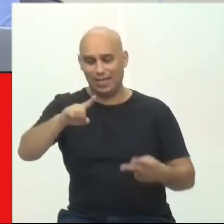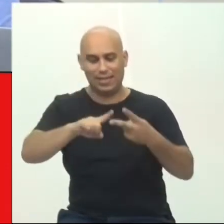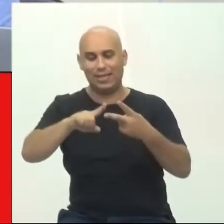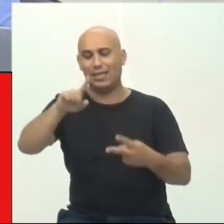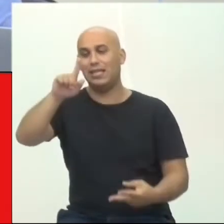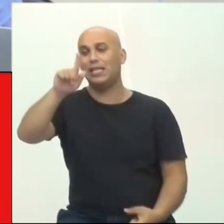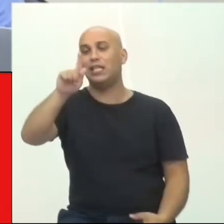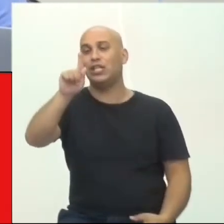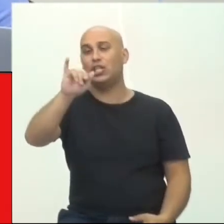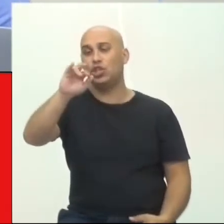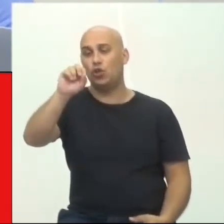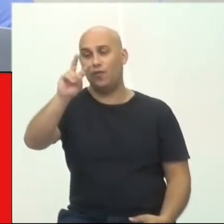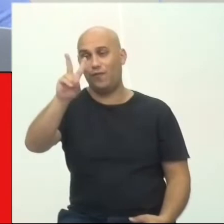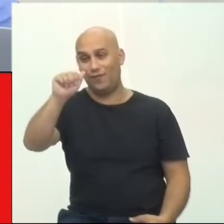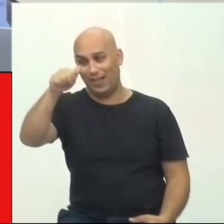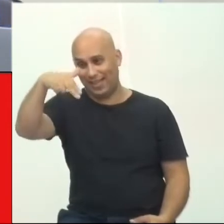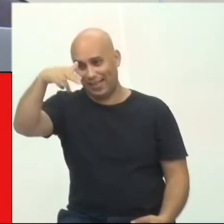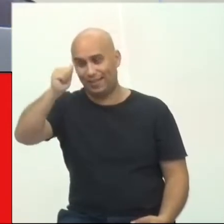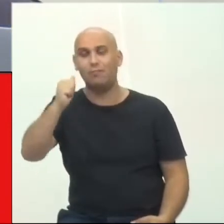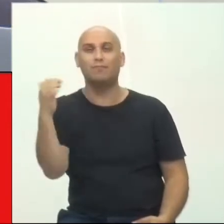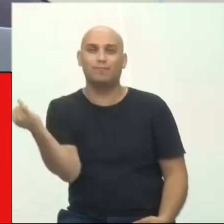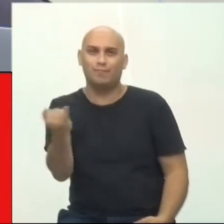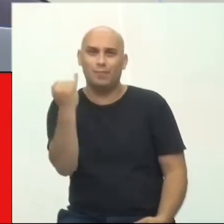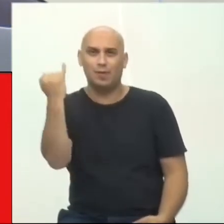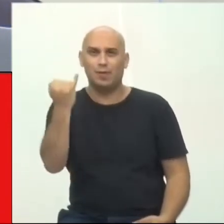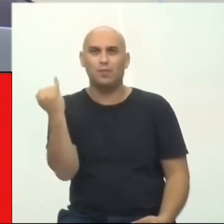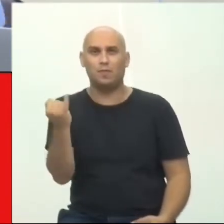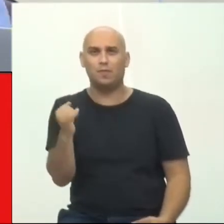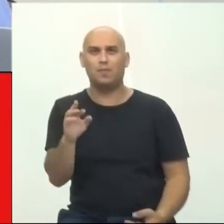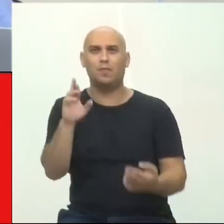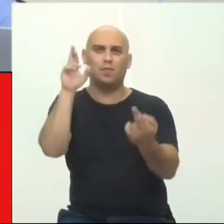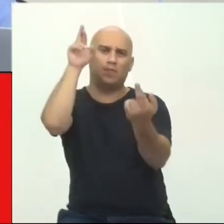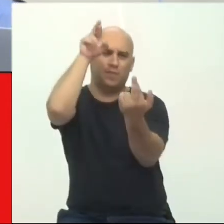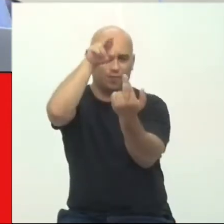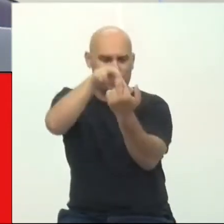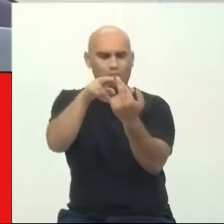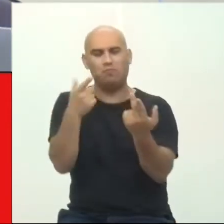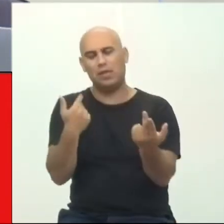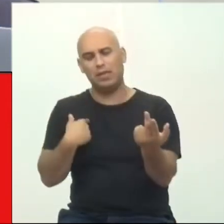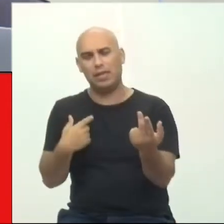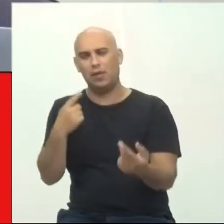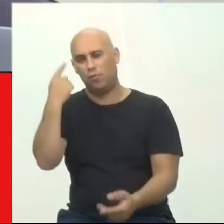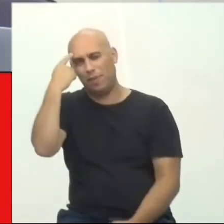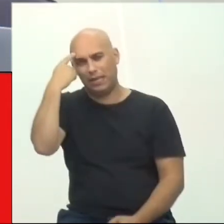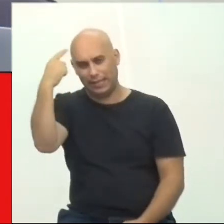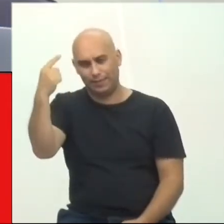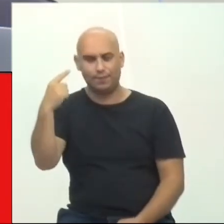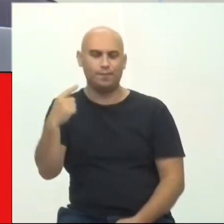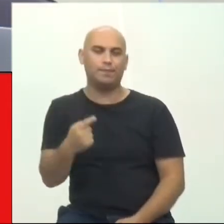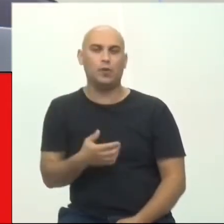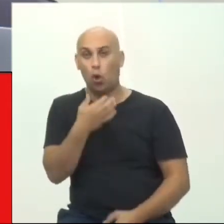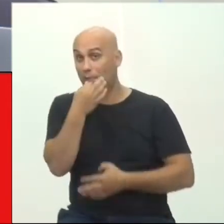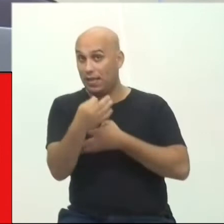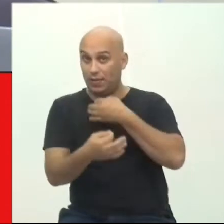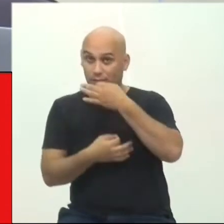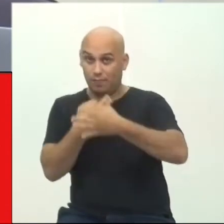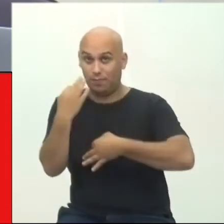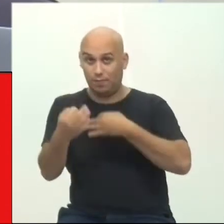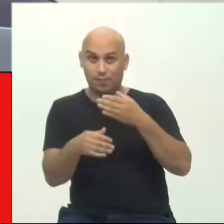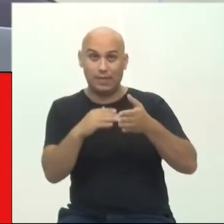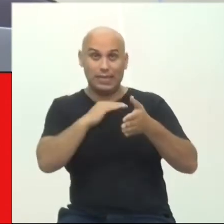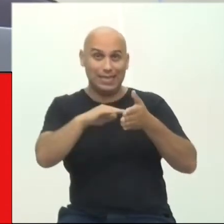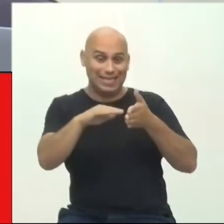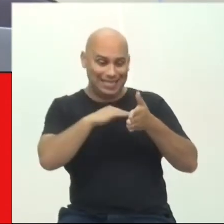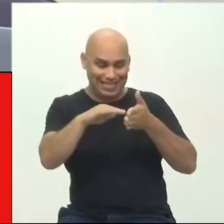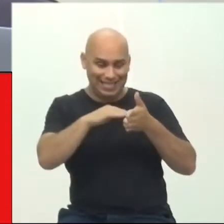acharia muito importante, no meu ponto de vista, até porque que a Secretaria de